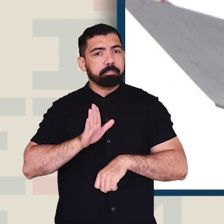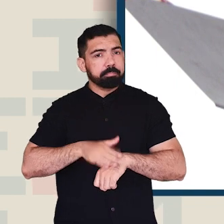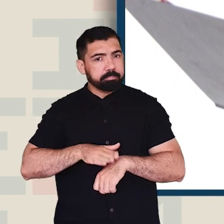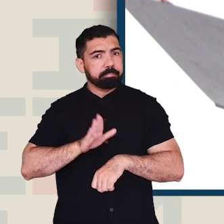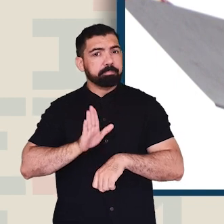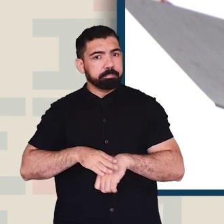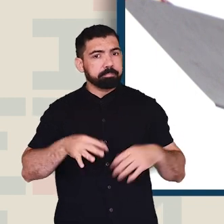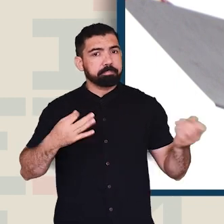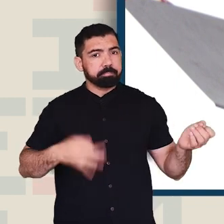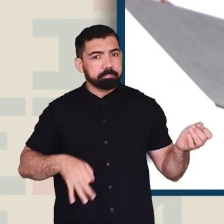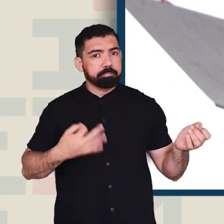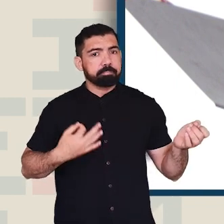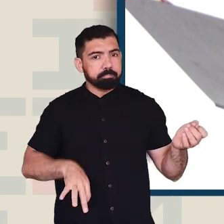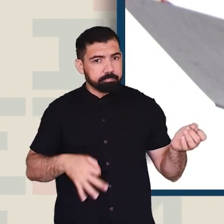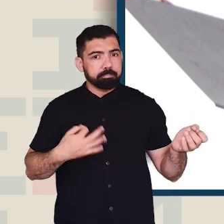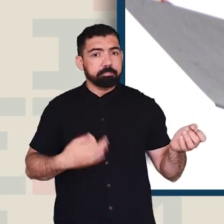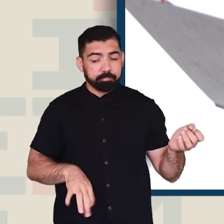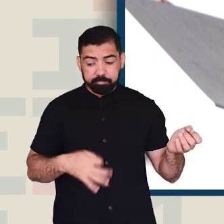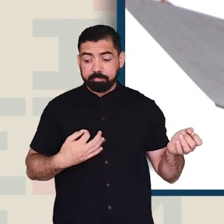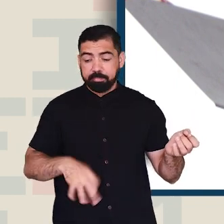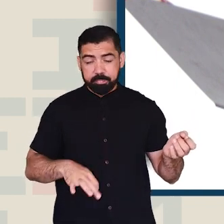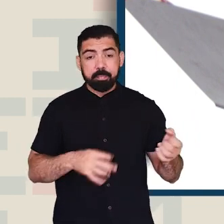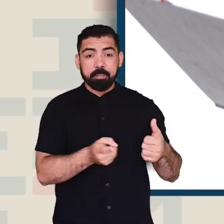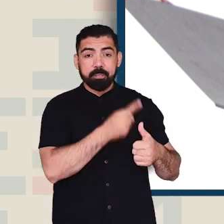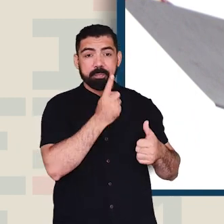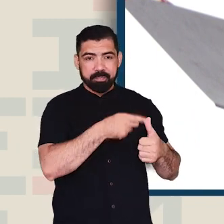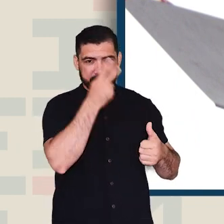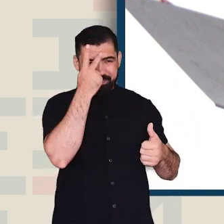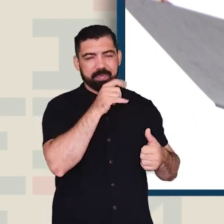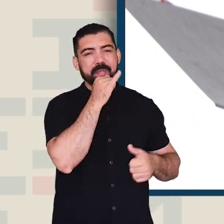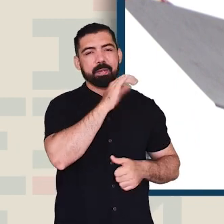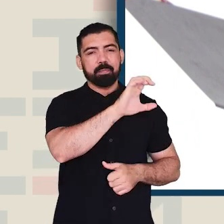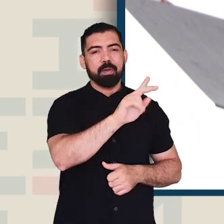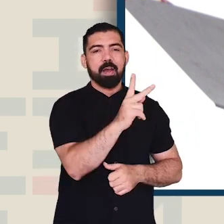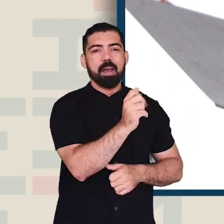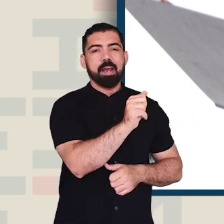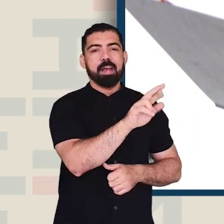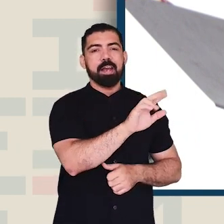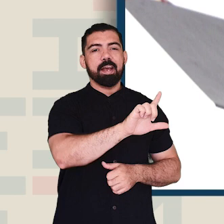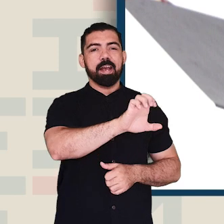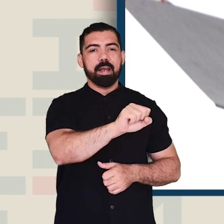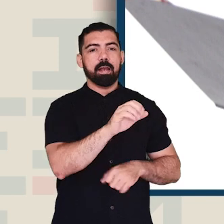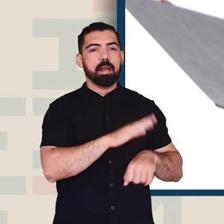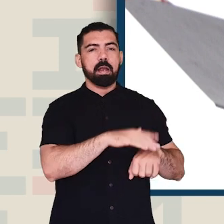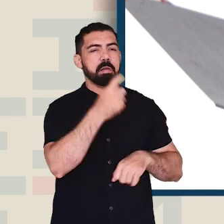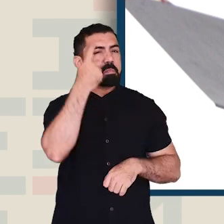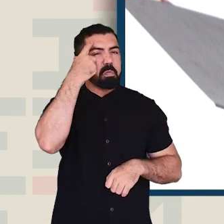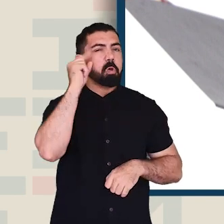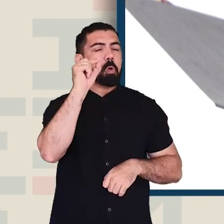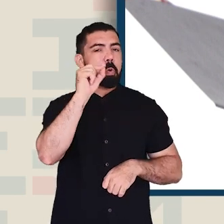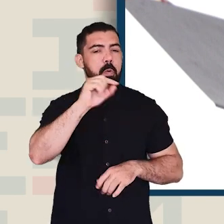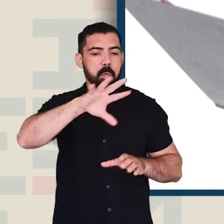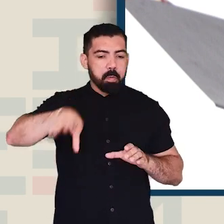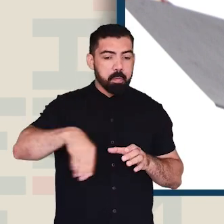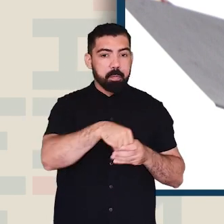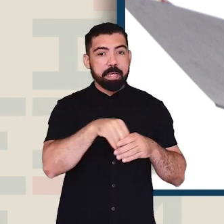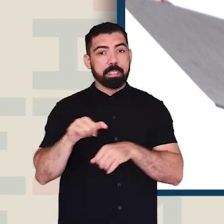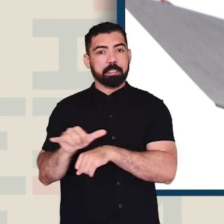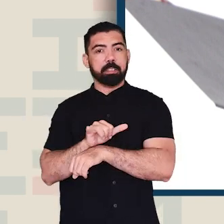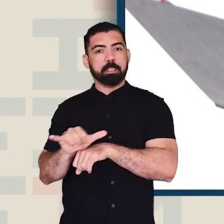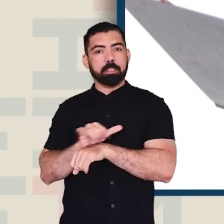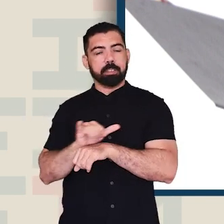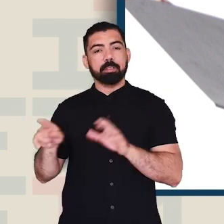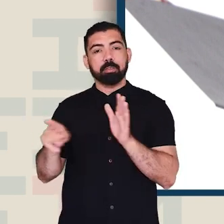com isso surgiram os primeiros guitarristas, como Charlie Christian, que resolveu incorporar as técnicas